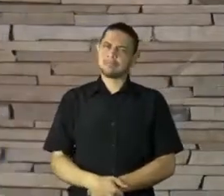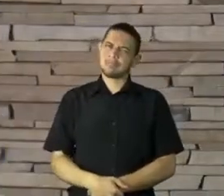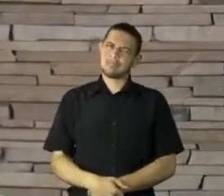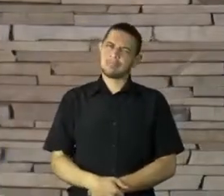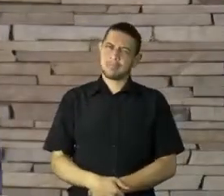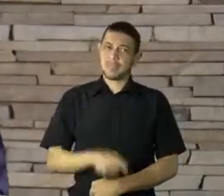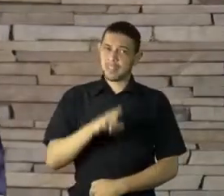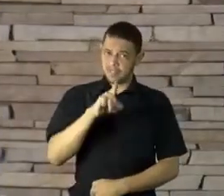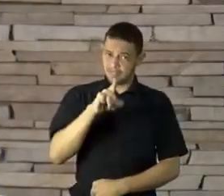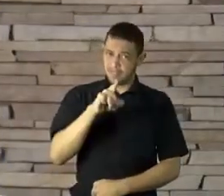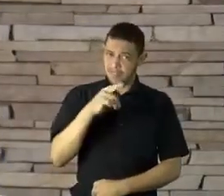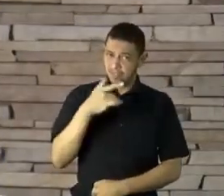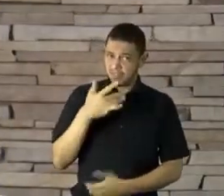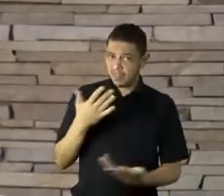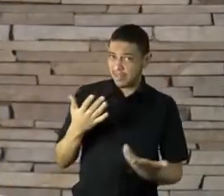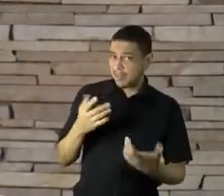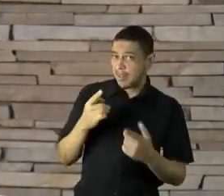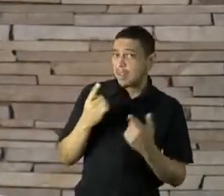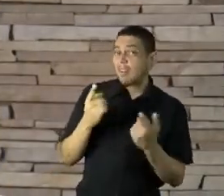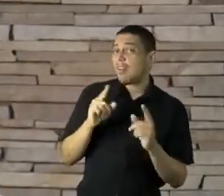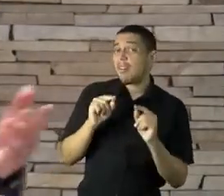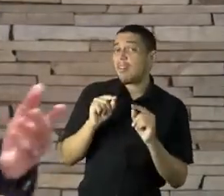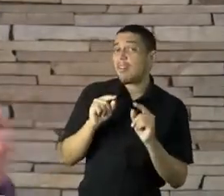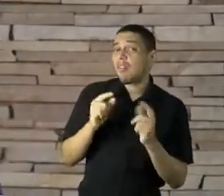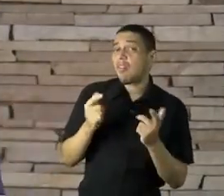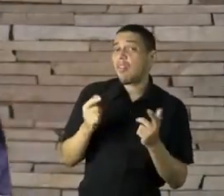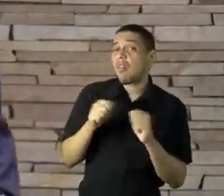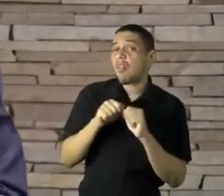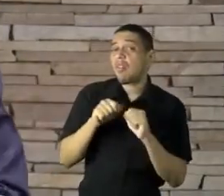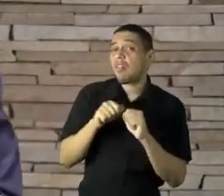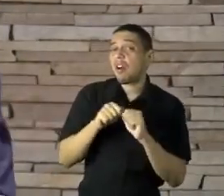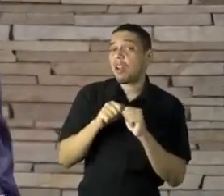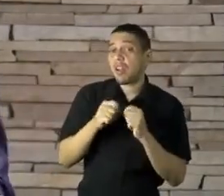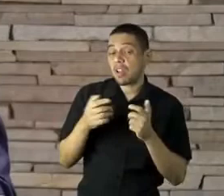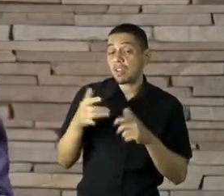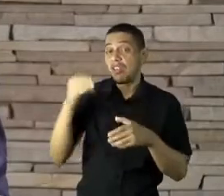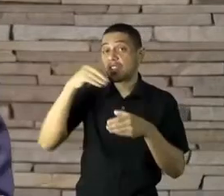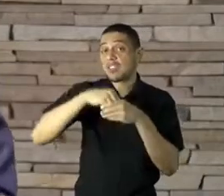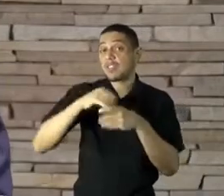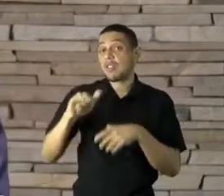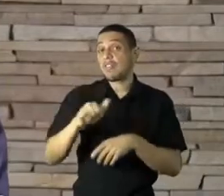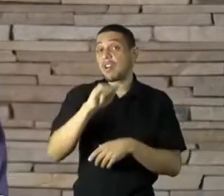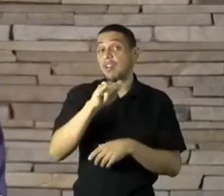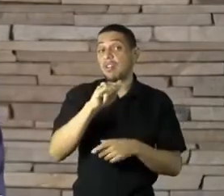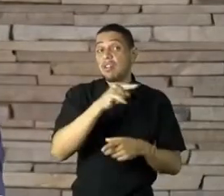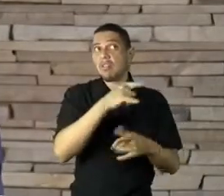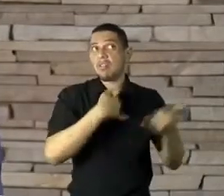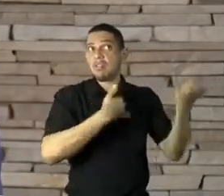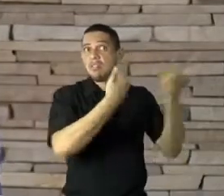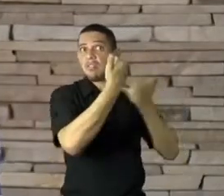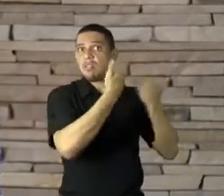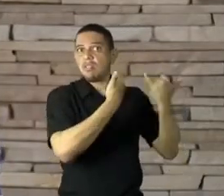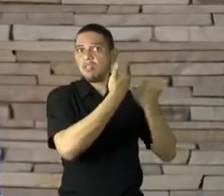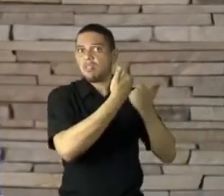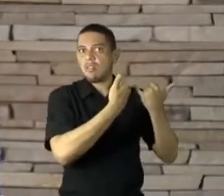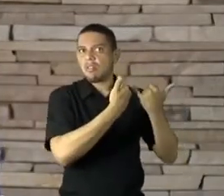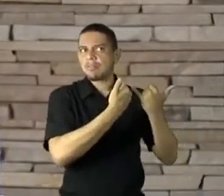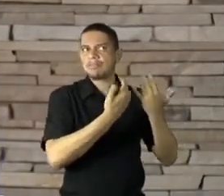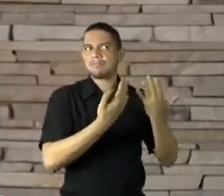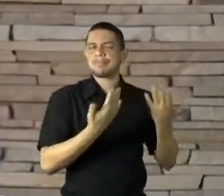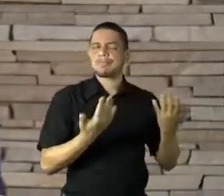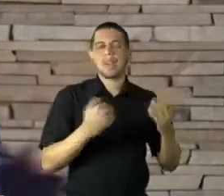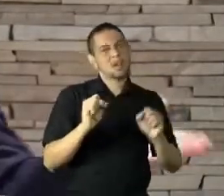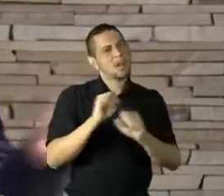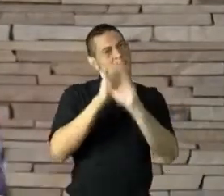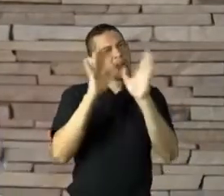O que você faria se você estivesse no avião e ouve-se um anúncio do comandante desse teor é claro que você nunca vai